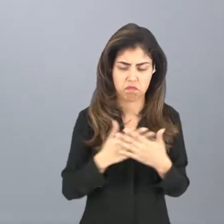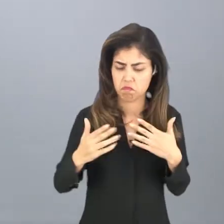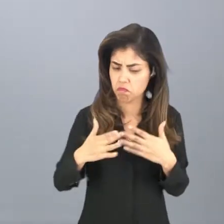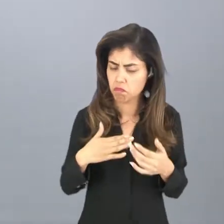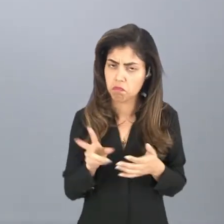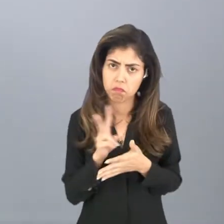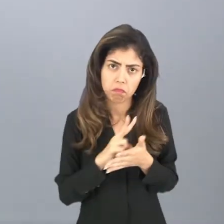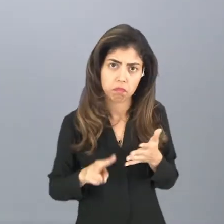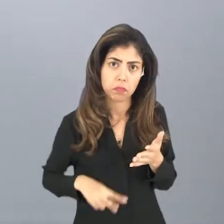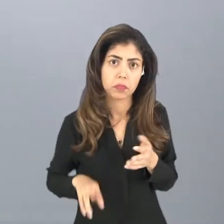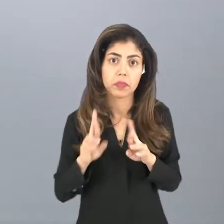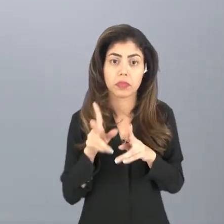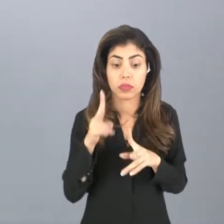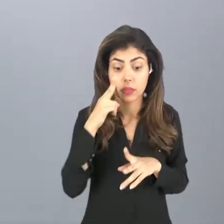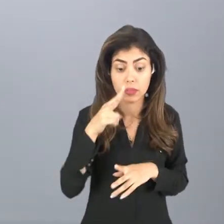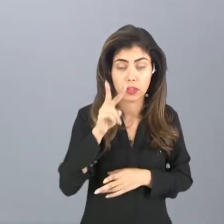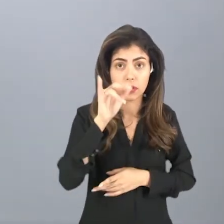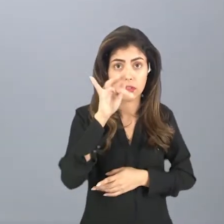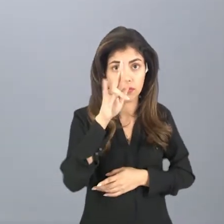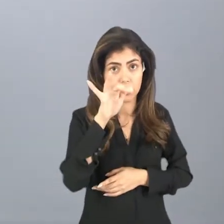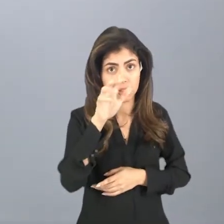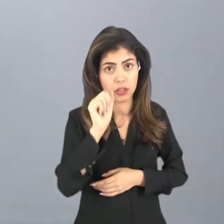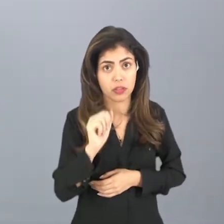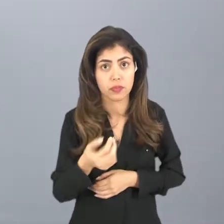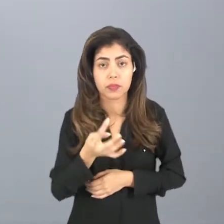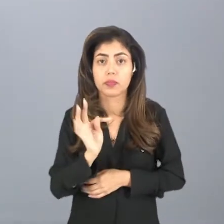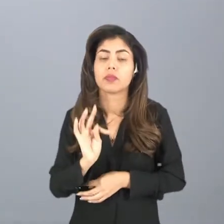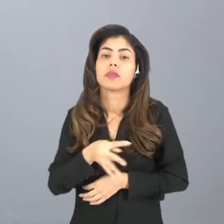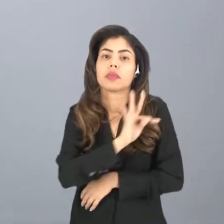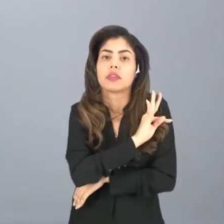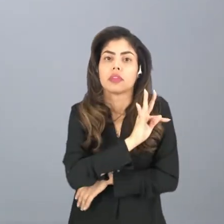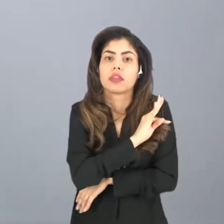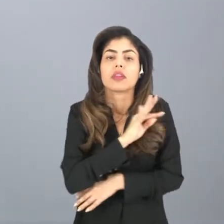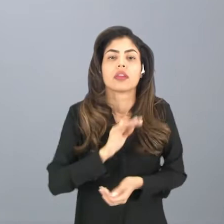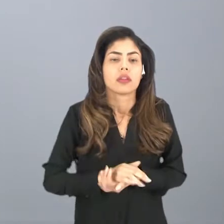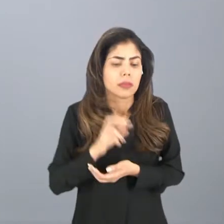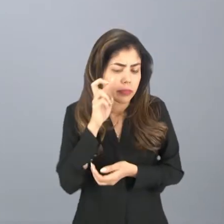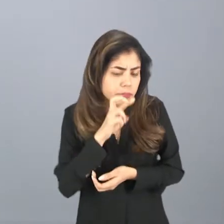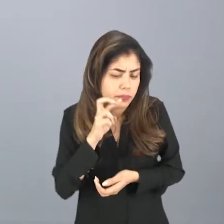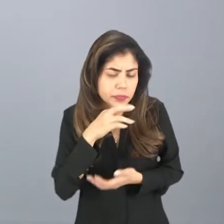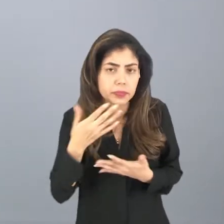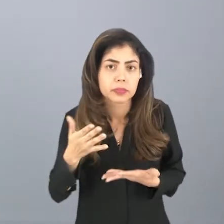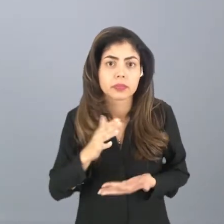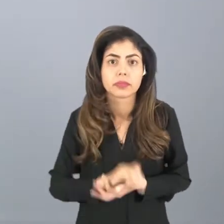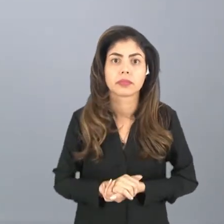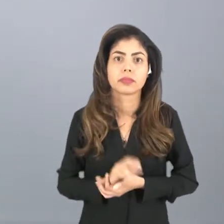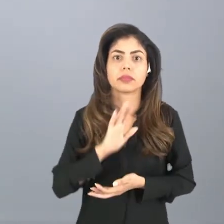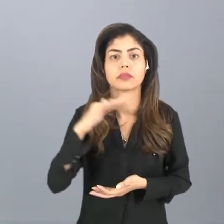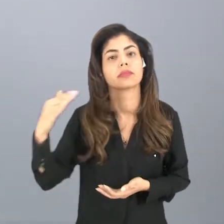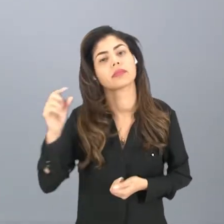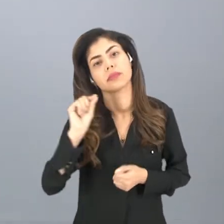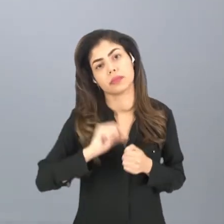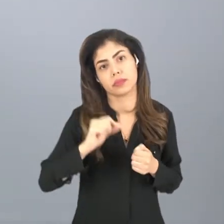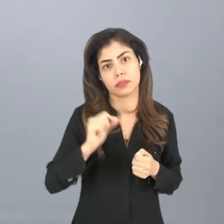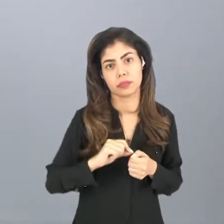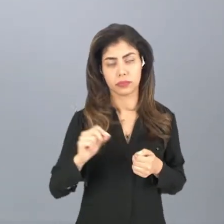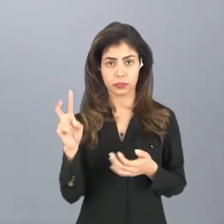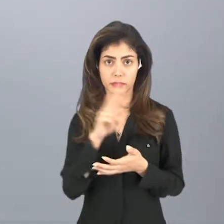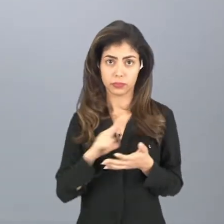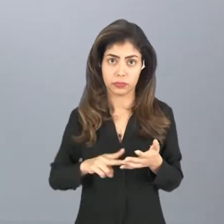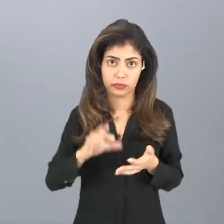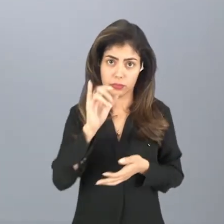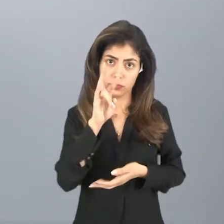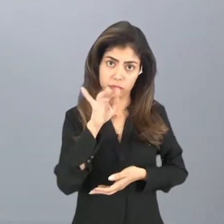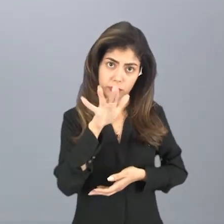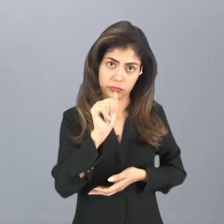leitura, certo? Como inferências, né? Utilizar a técnica do skimming, do scanning, certo? Então, quando eu vou fazer uma leitura crítica,